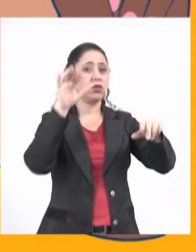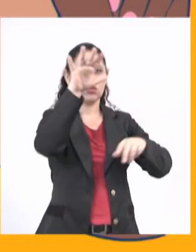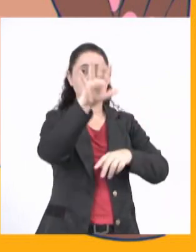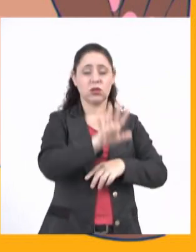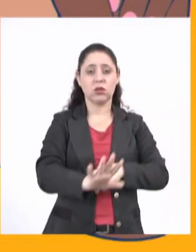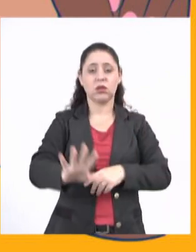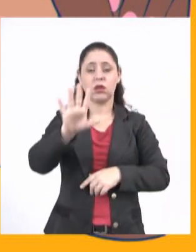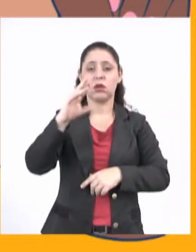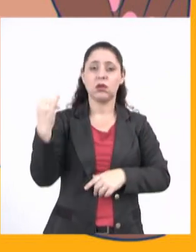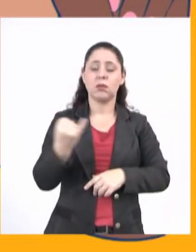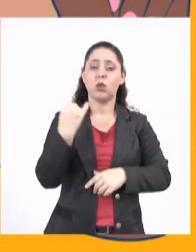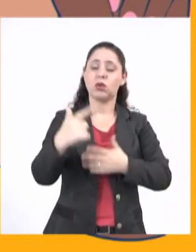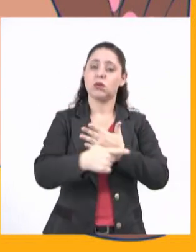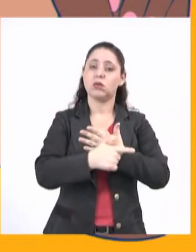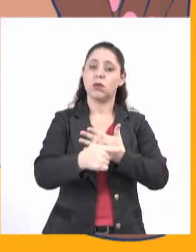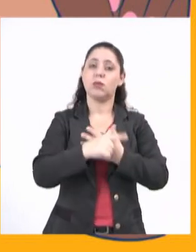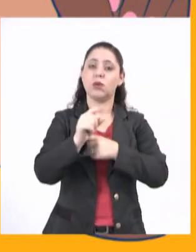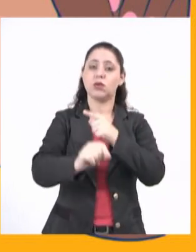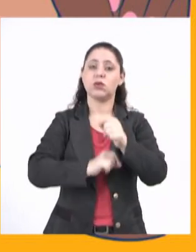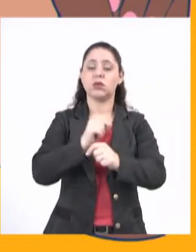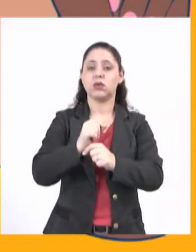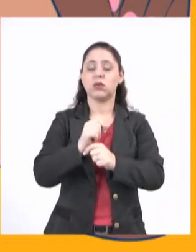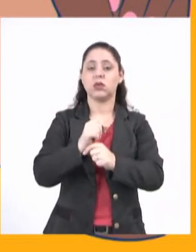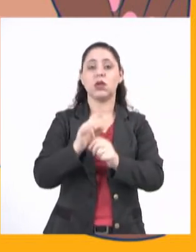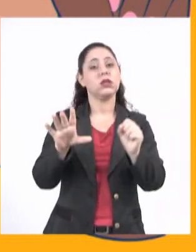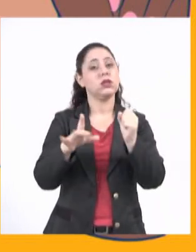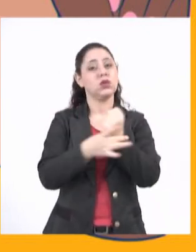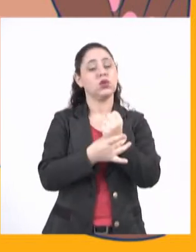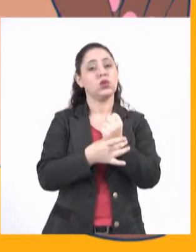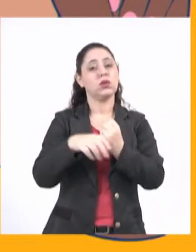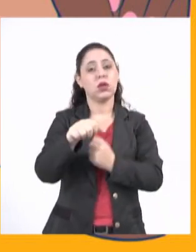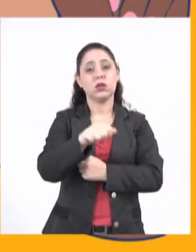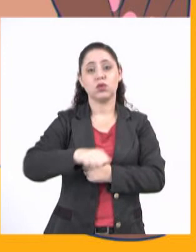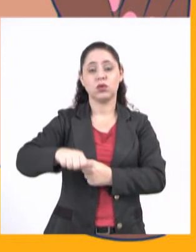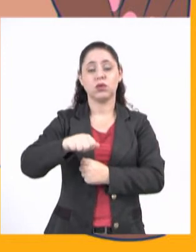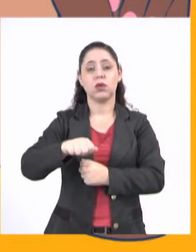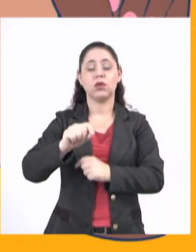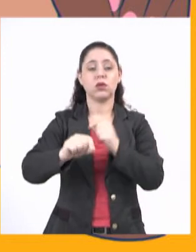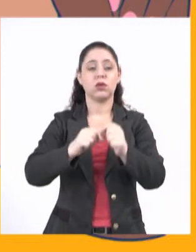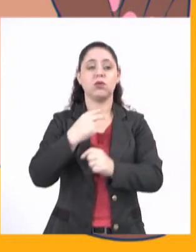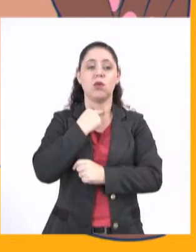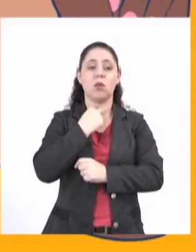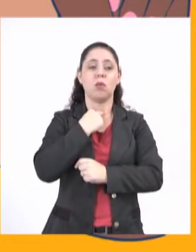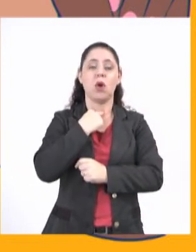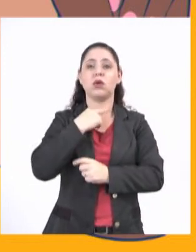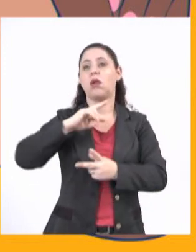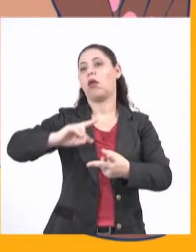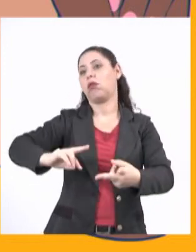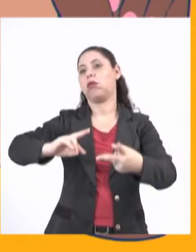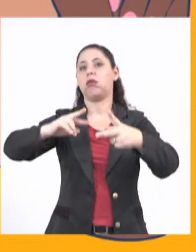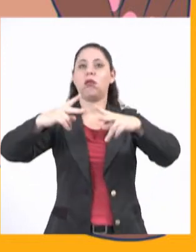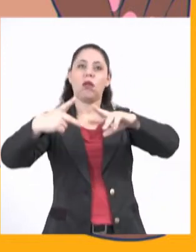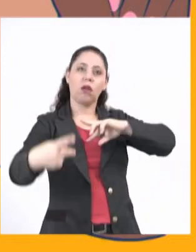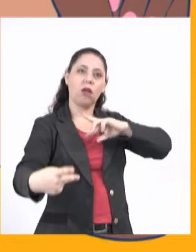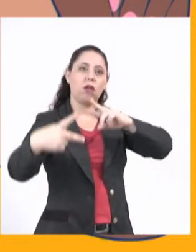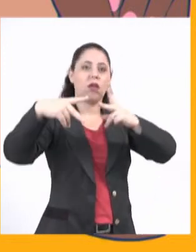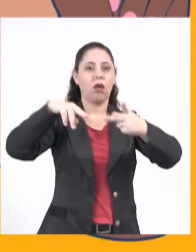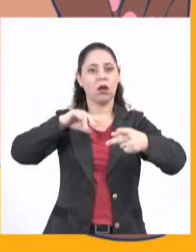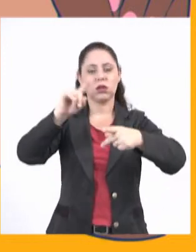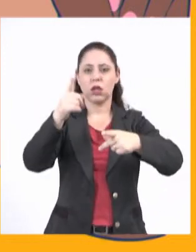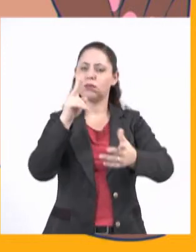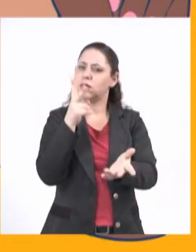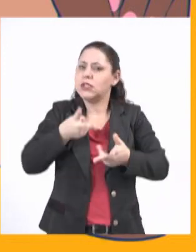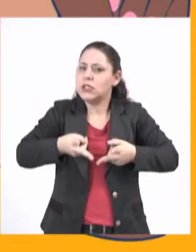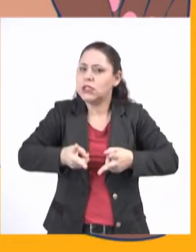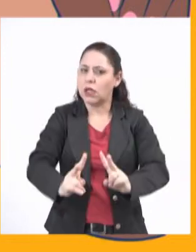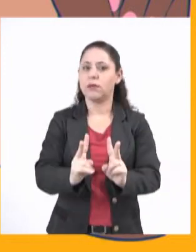um importante papel na seguridade social, né? Ele não pode ser sazonal, ele precisa ser regulado pelo governo e